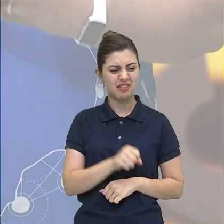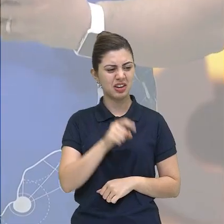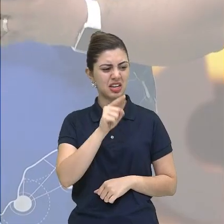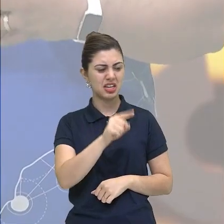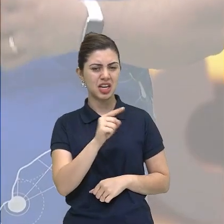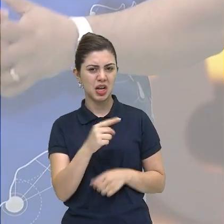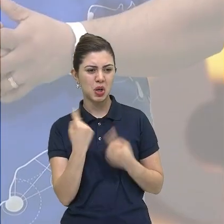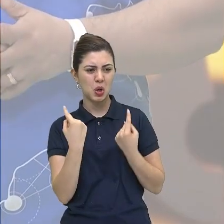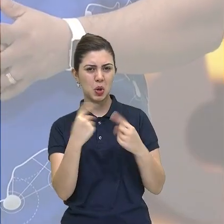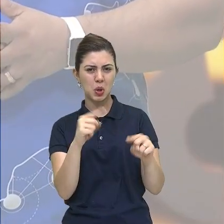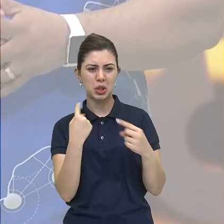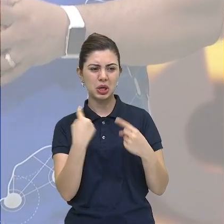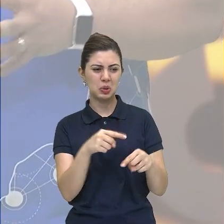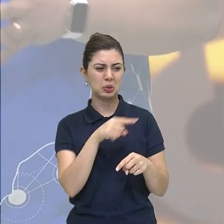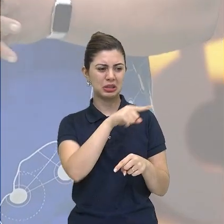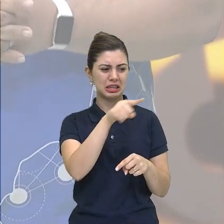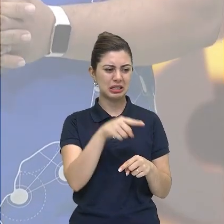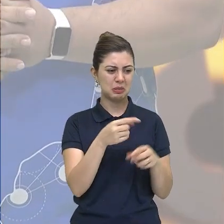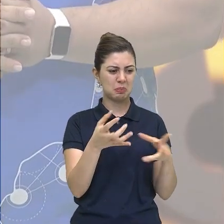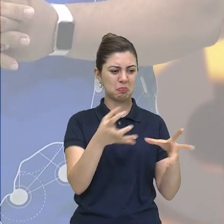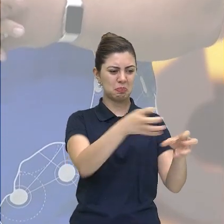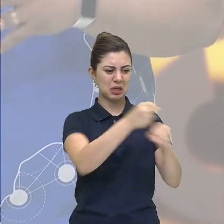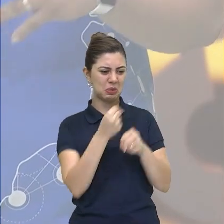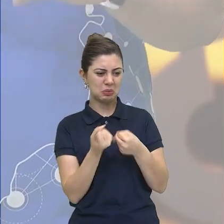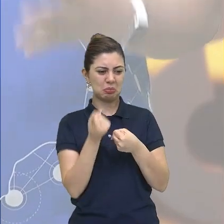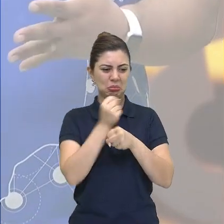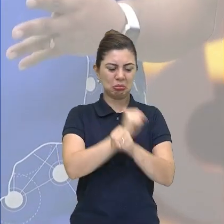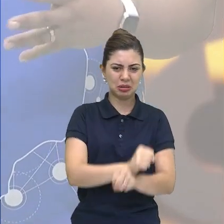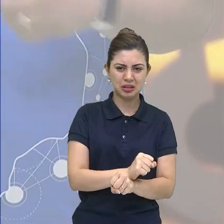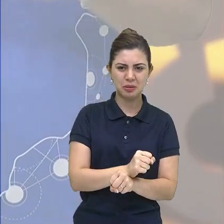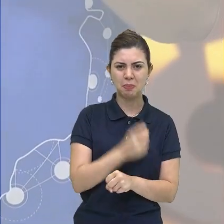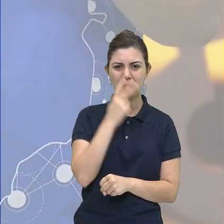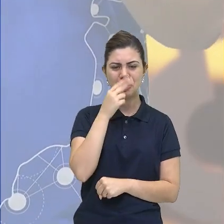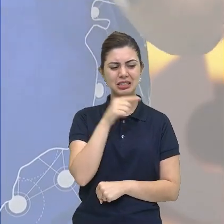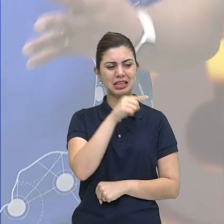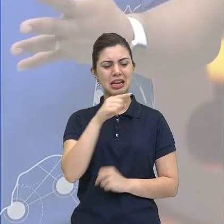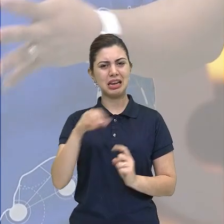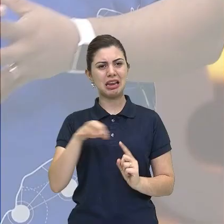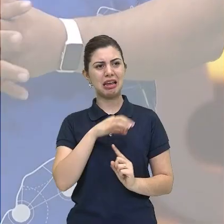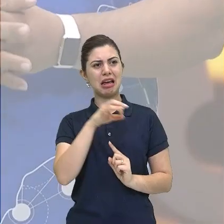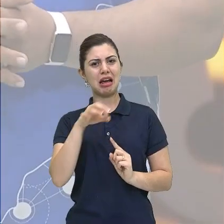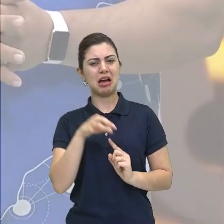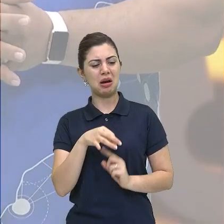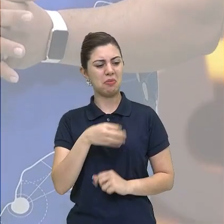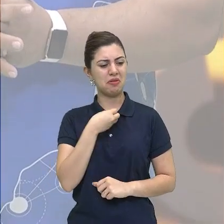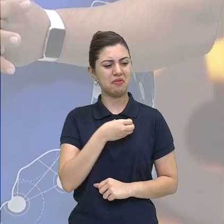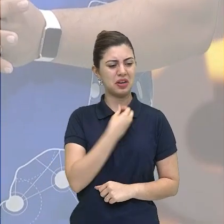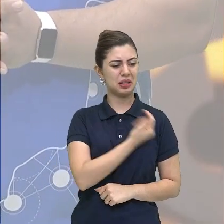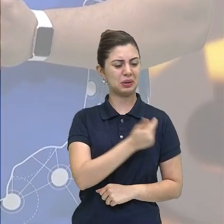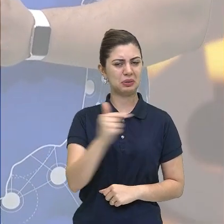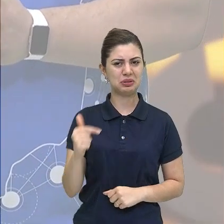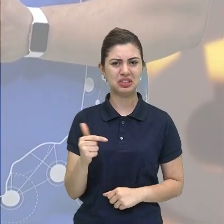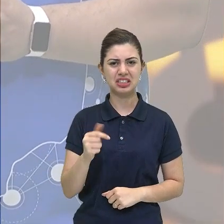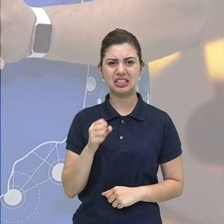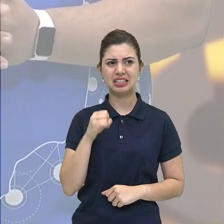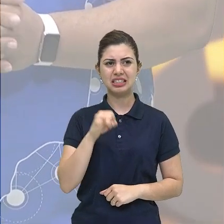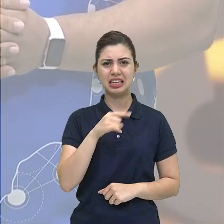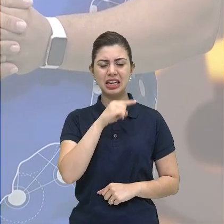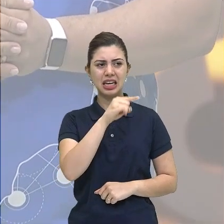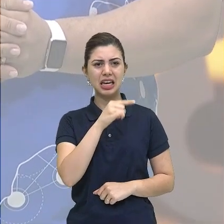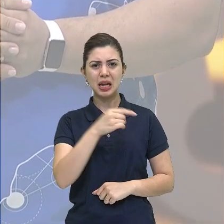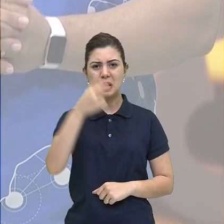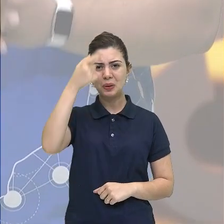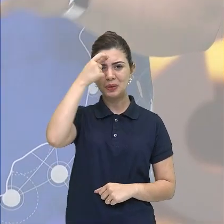pessoas negras à escravização e disseram que eles não tinham alma, que eles não eram gente, que eles não tinham um sistema